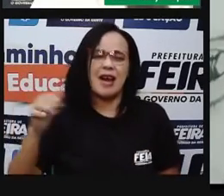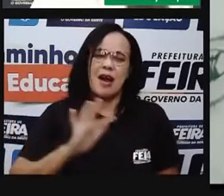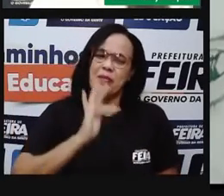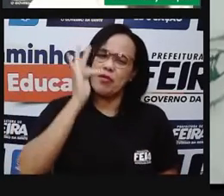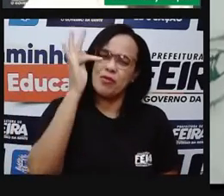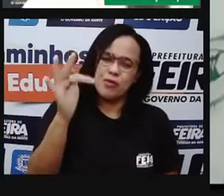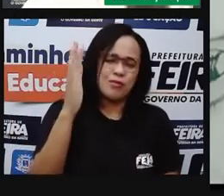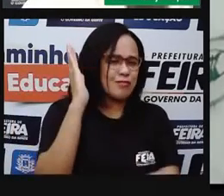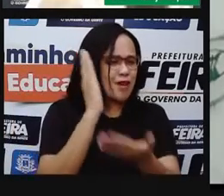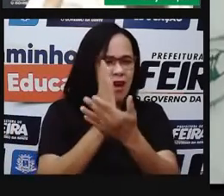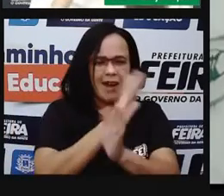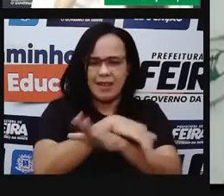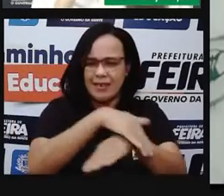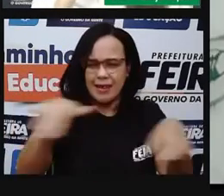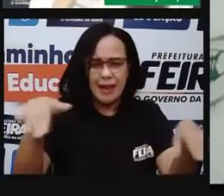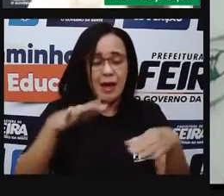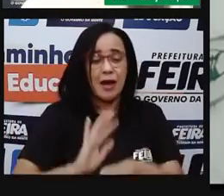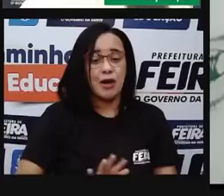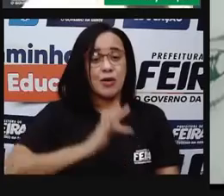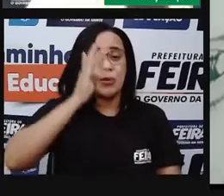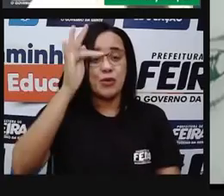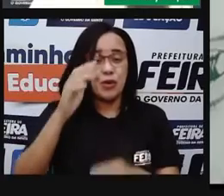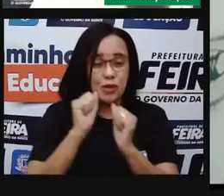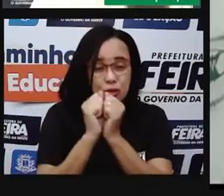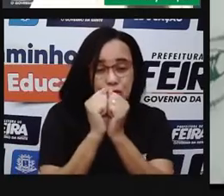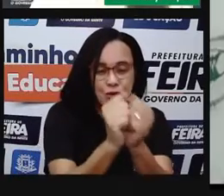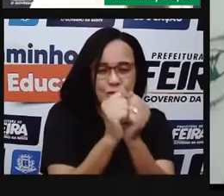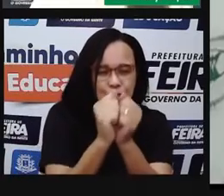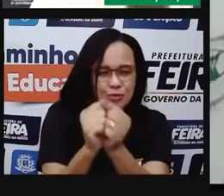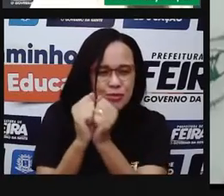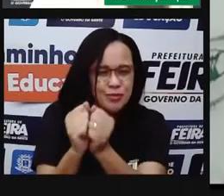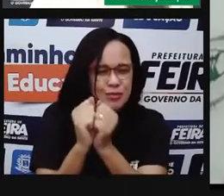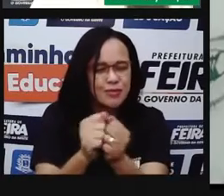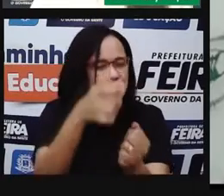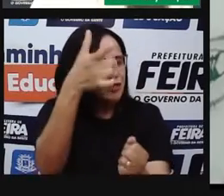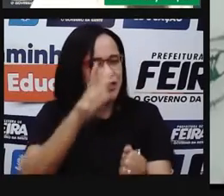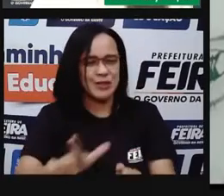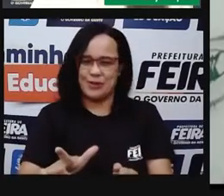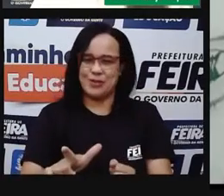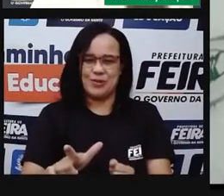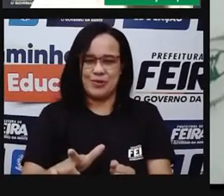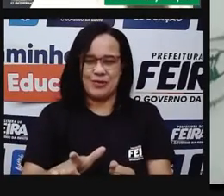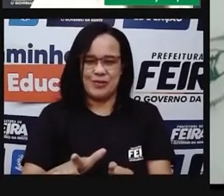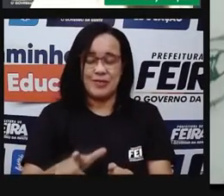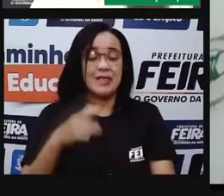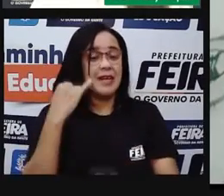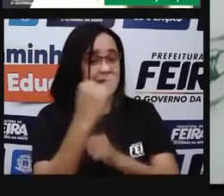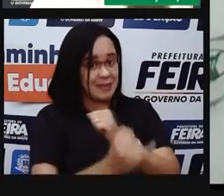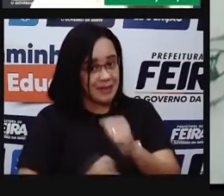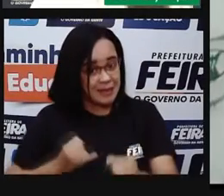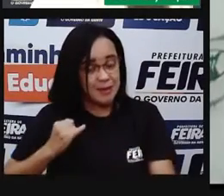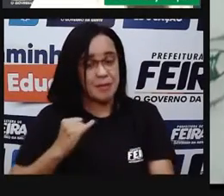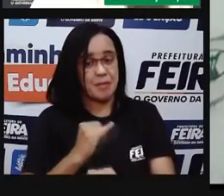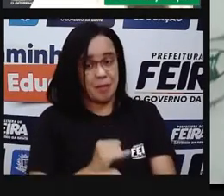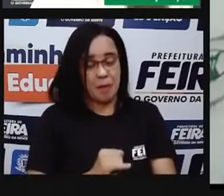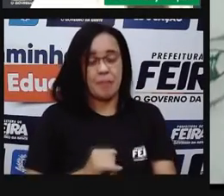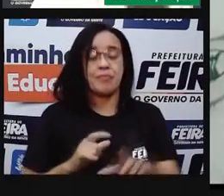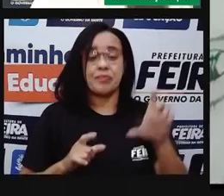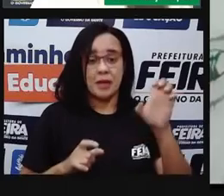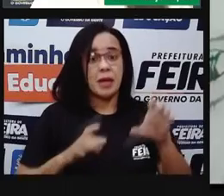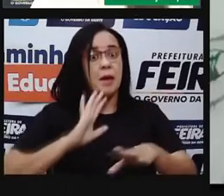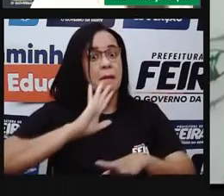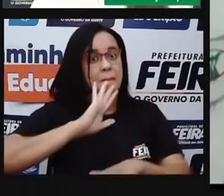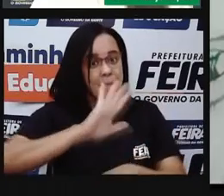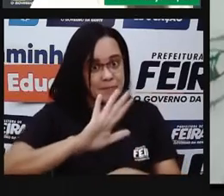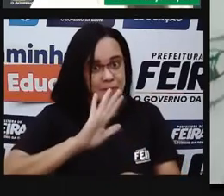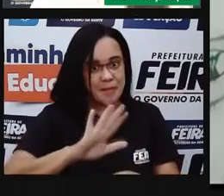estaremos juntos novamente. Estamos online, mas sabemos que o que importa é o calor humano.